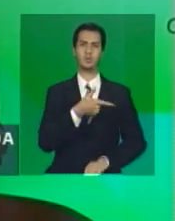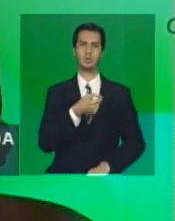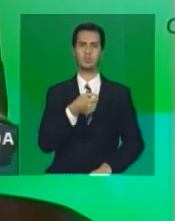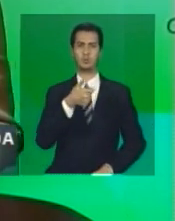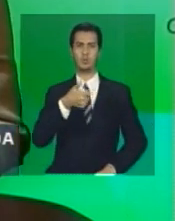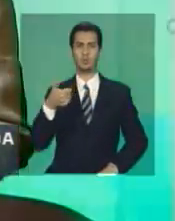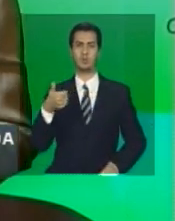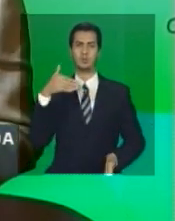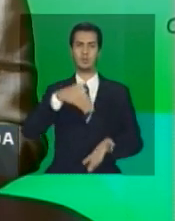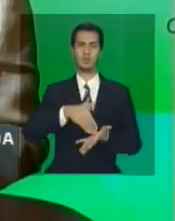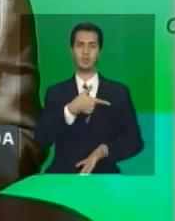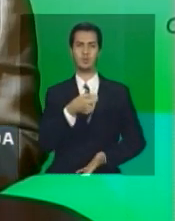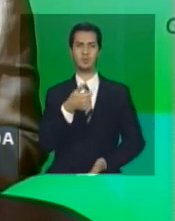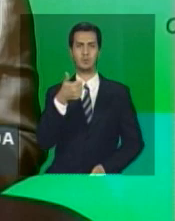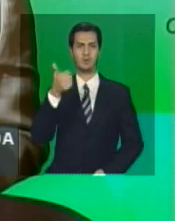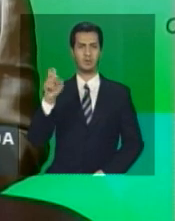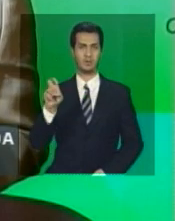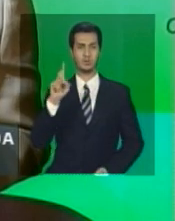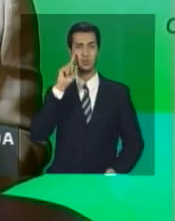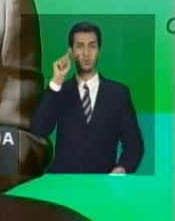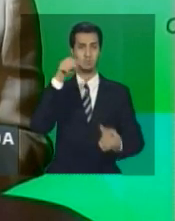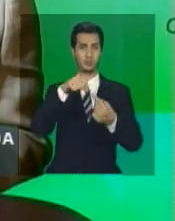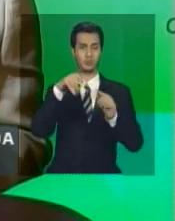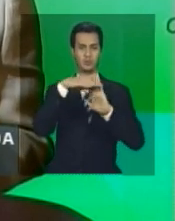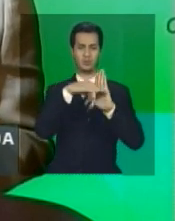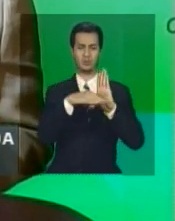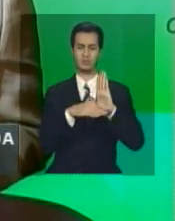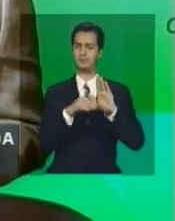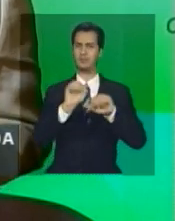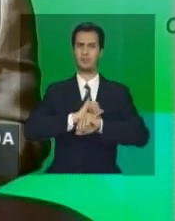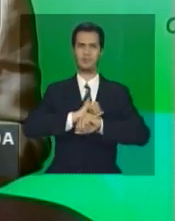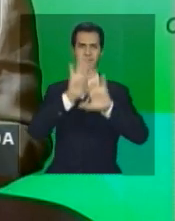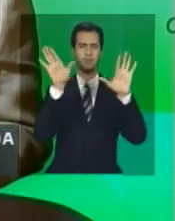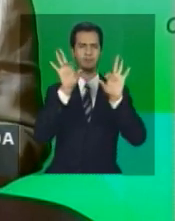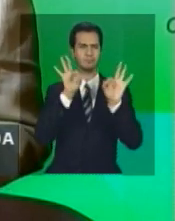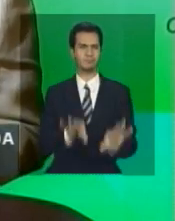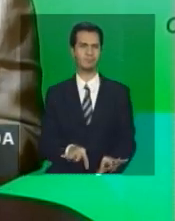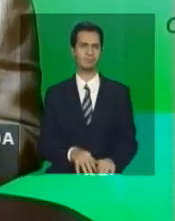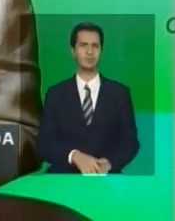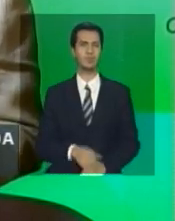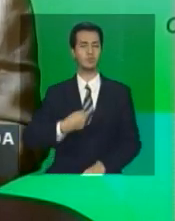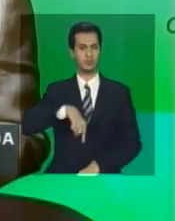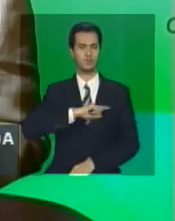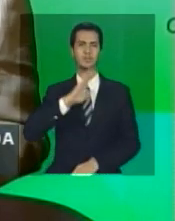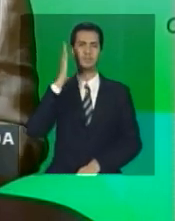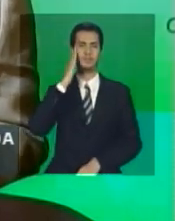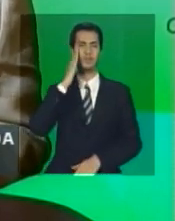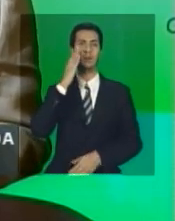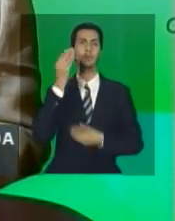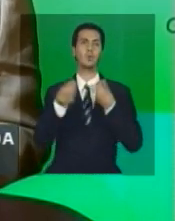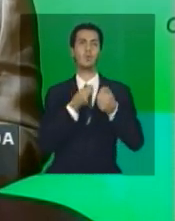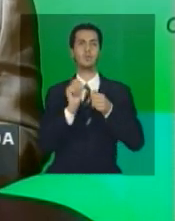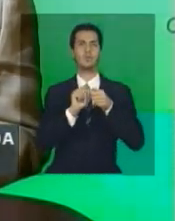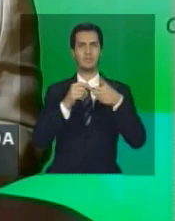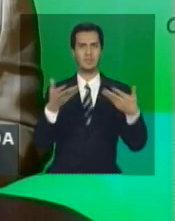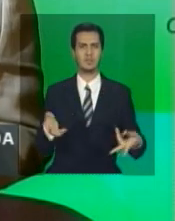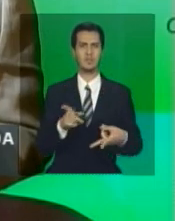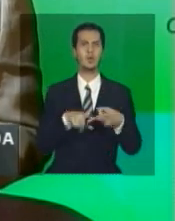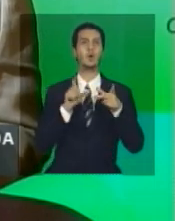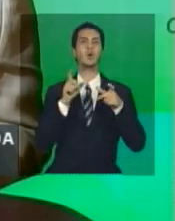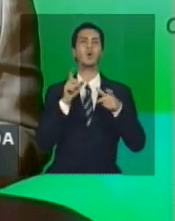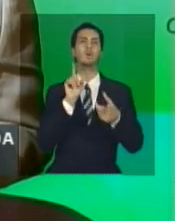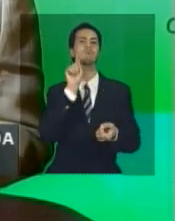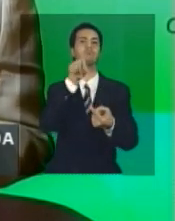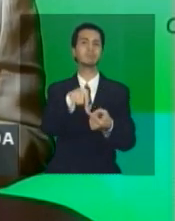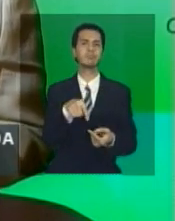cujas metas são claras, precisas. Sabemos para onde vamos, como vamos e